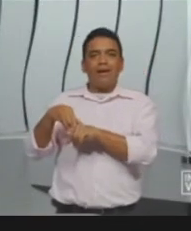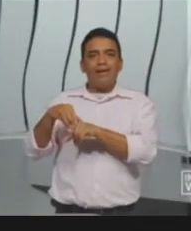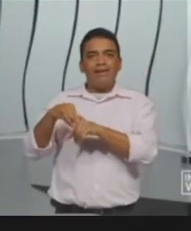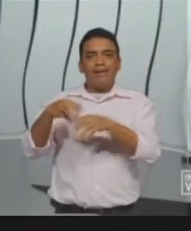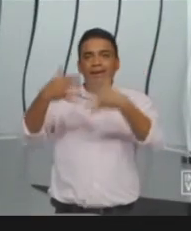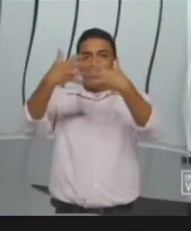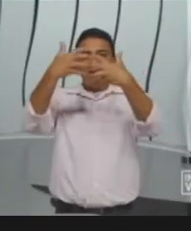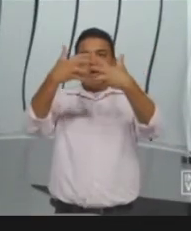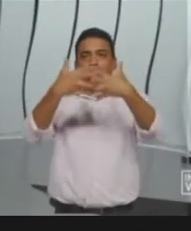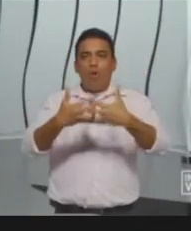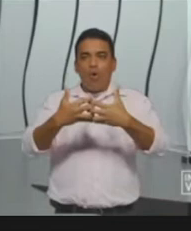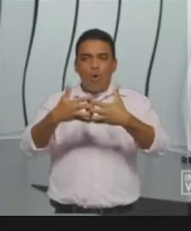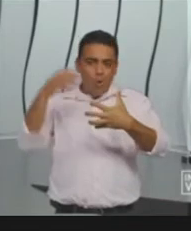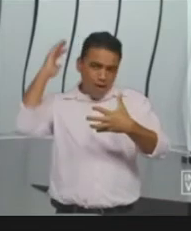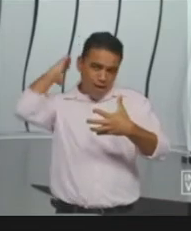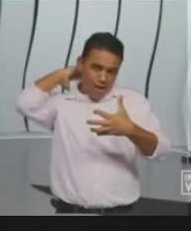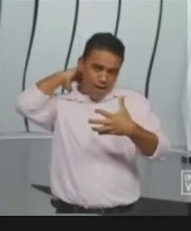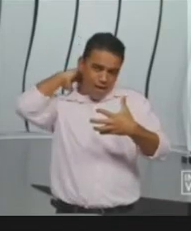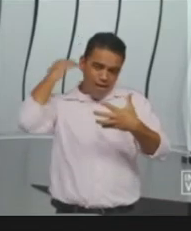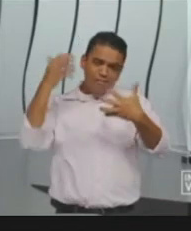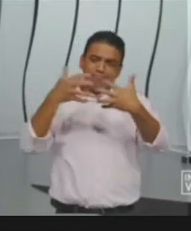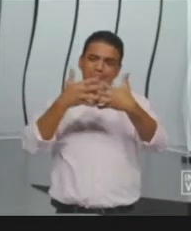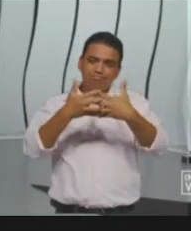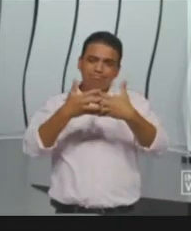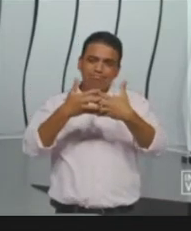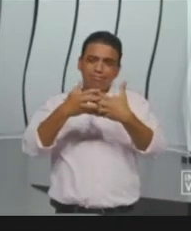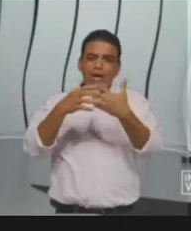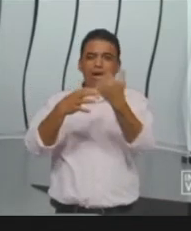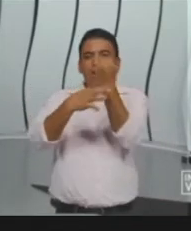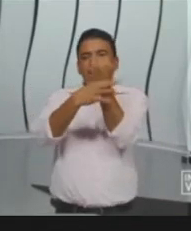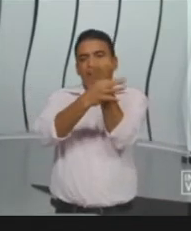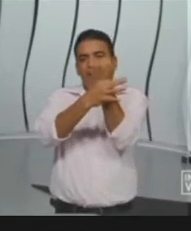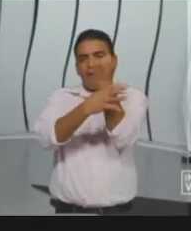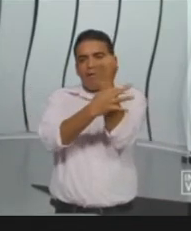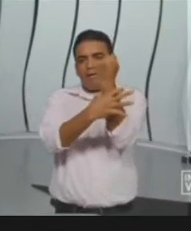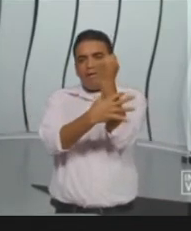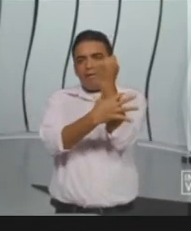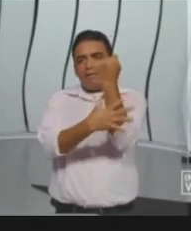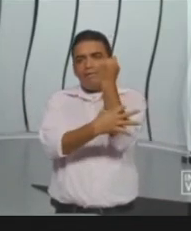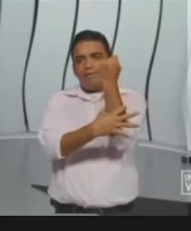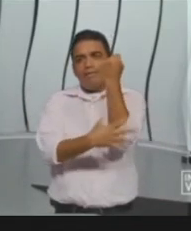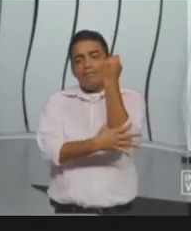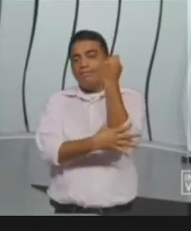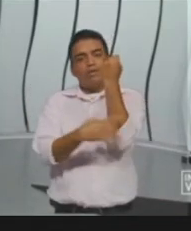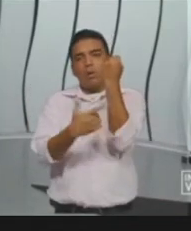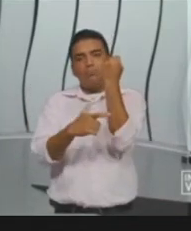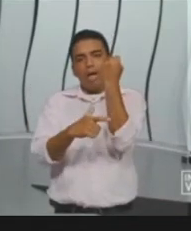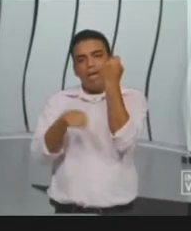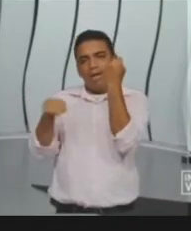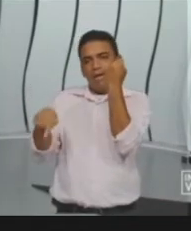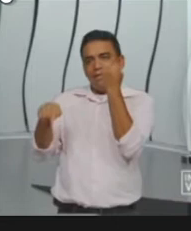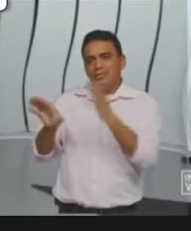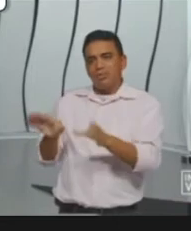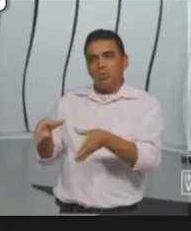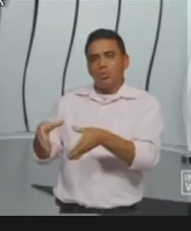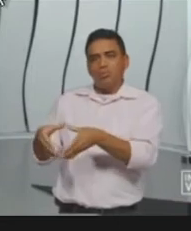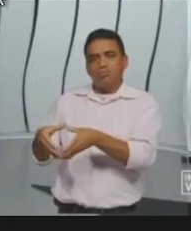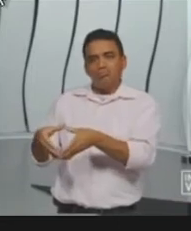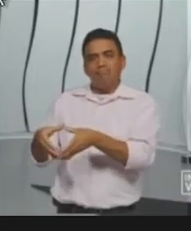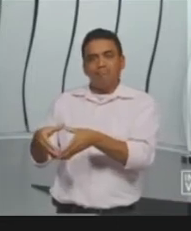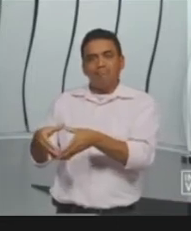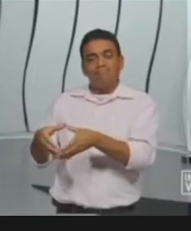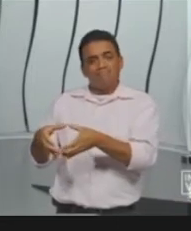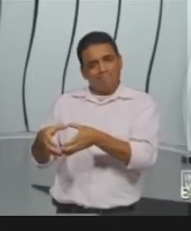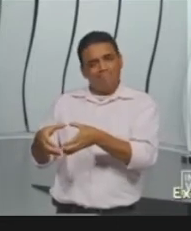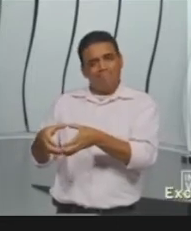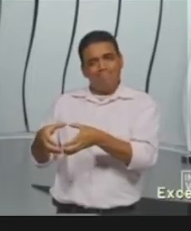Ele é um invertebrado. Os invertebrados, no desenvolvimento embrionário